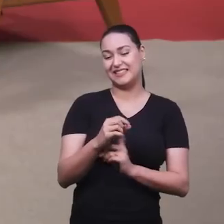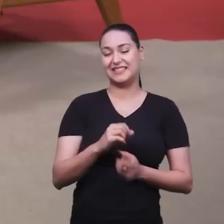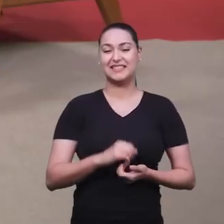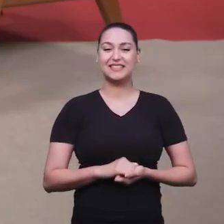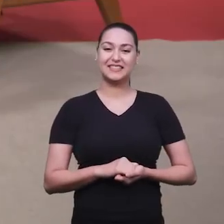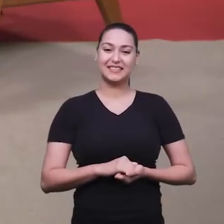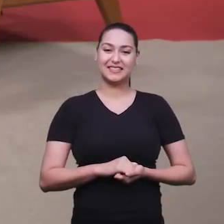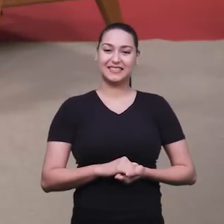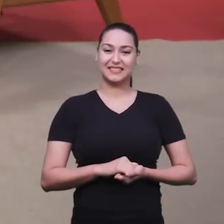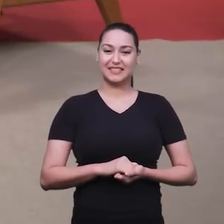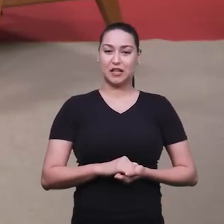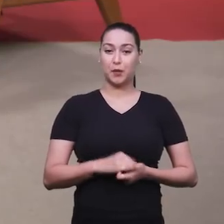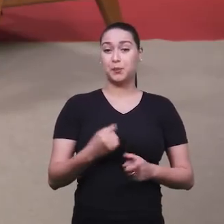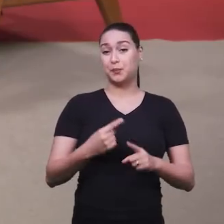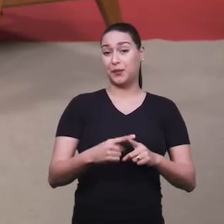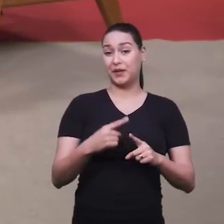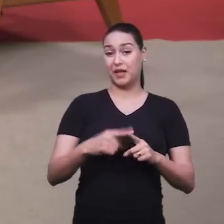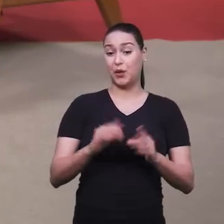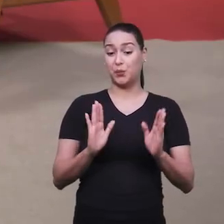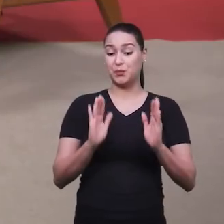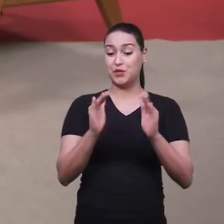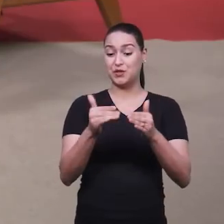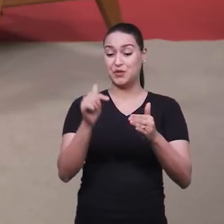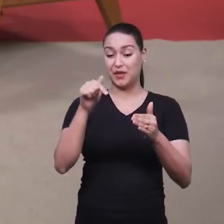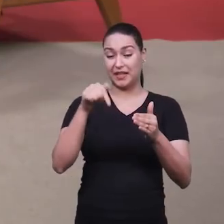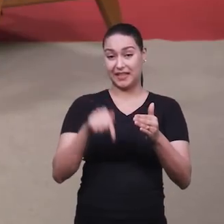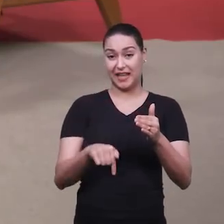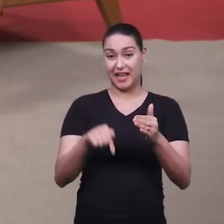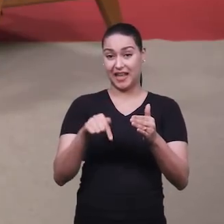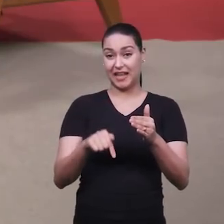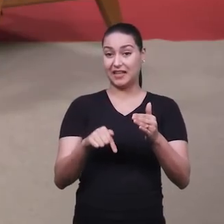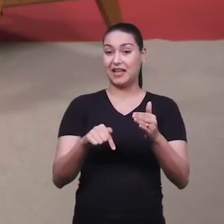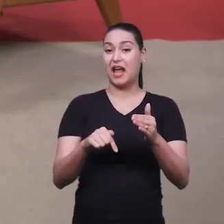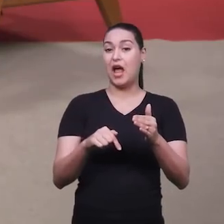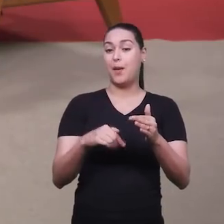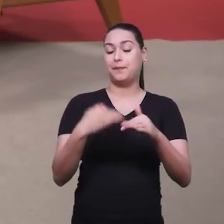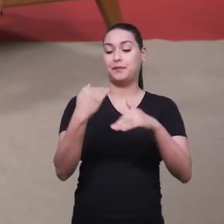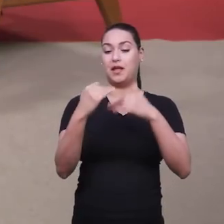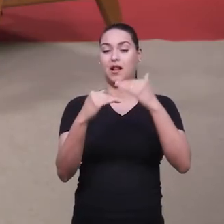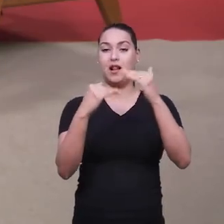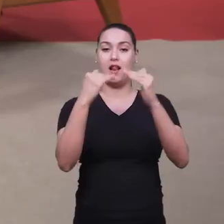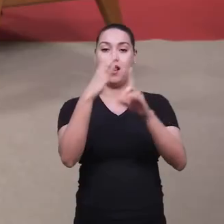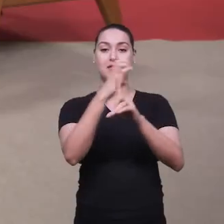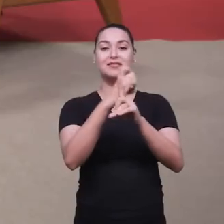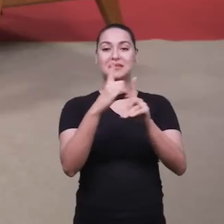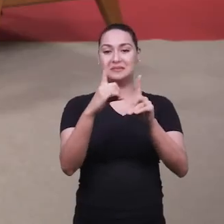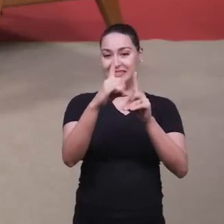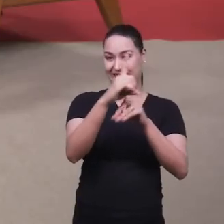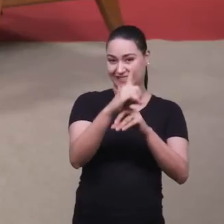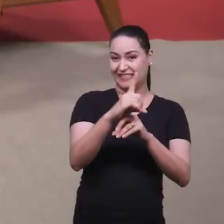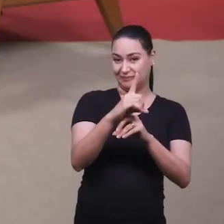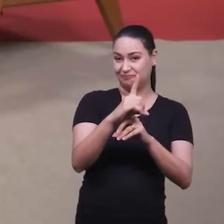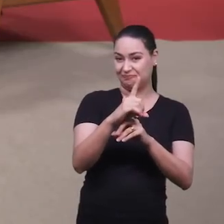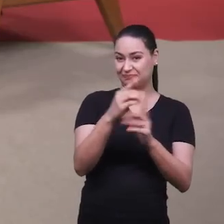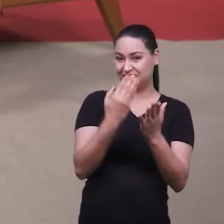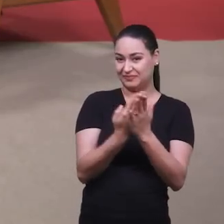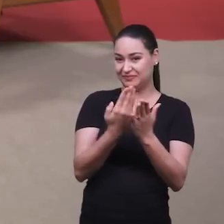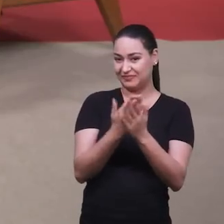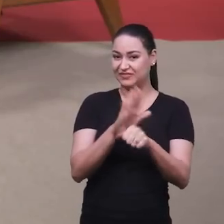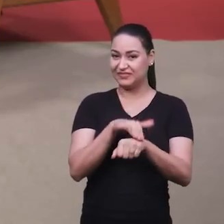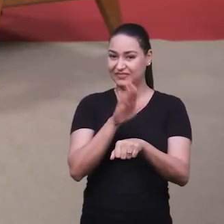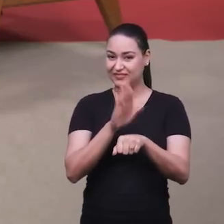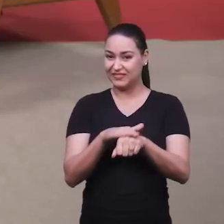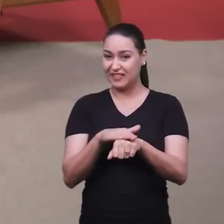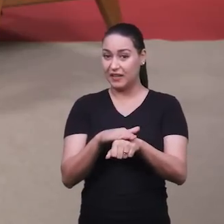Escola Bíblica Dominical, porque, como todos sabem, este programa, o objetivo dele é reverberar um pouco